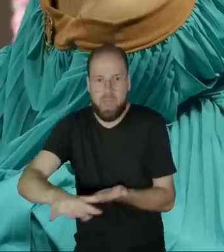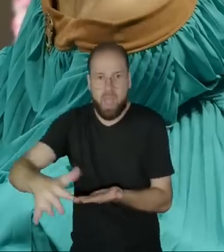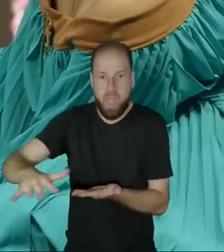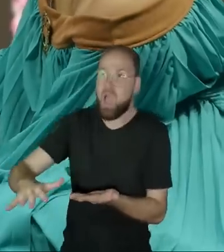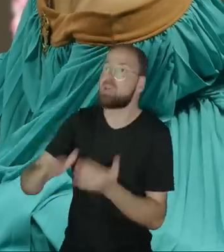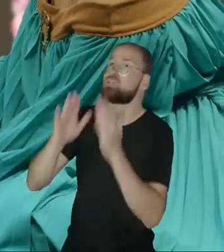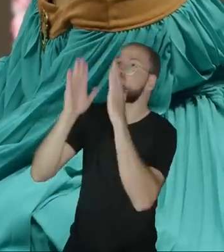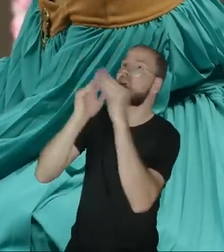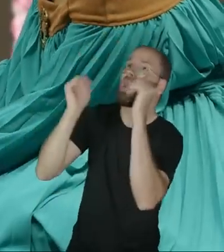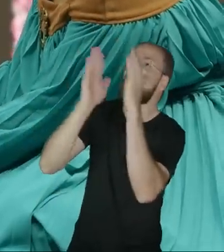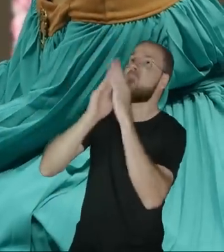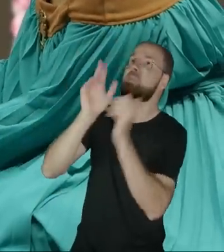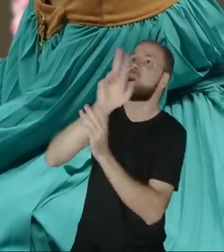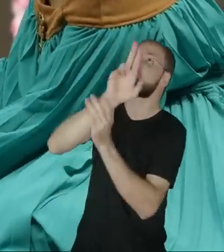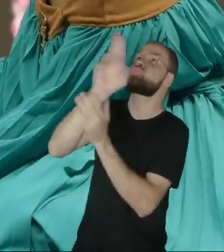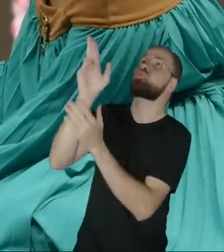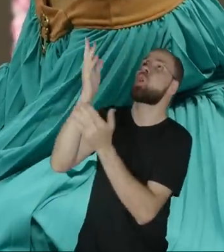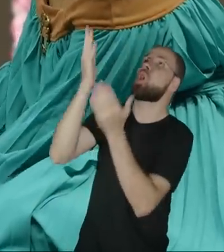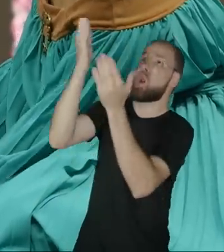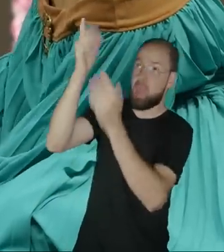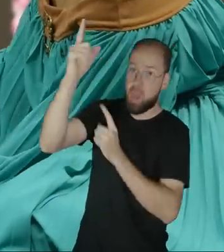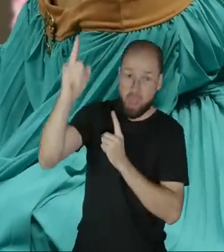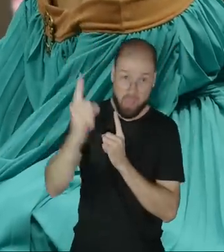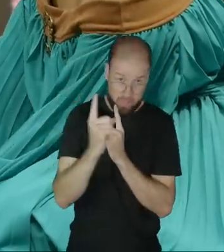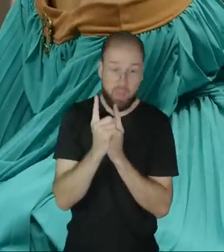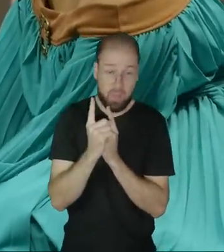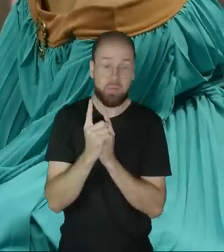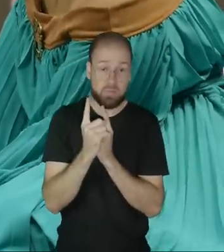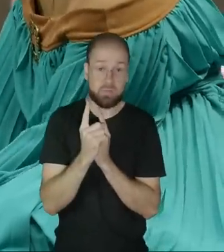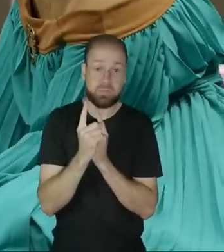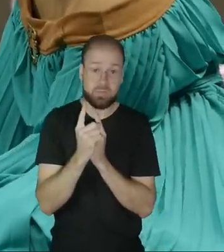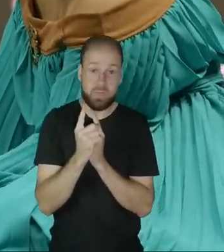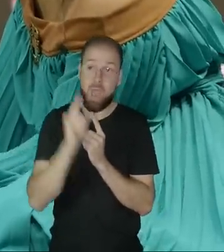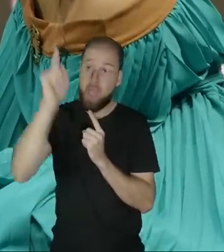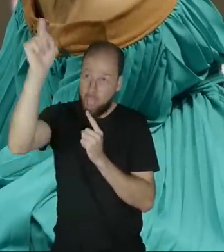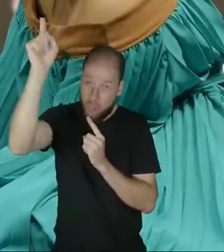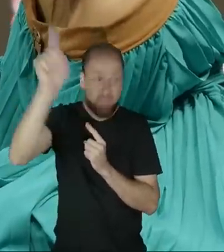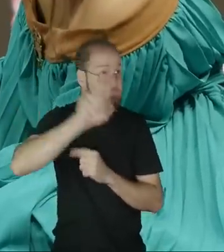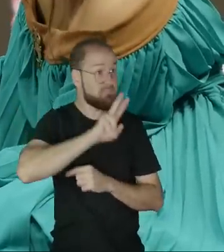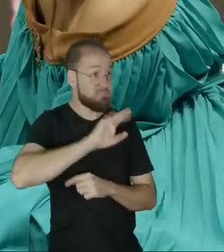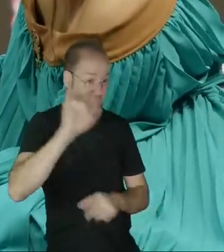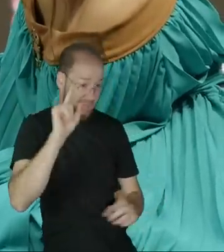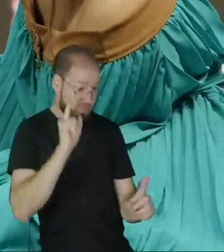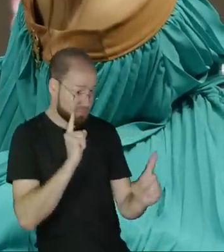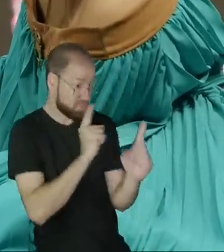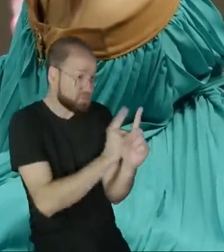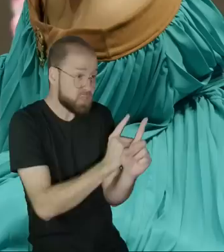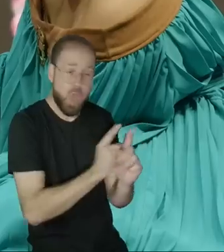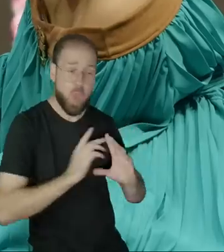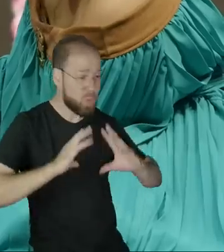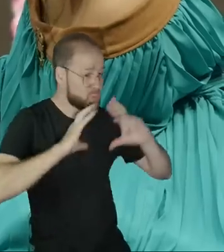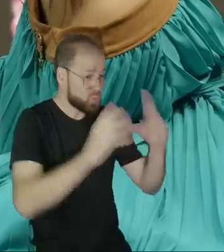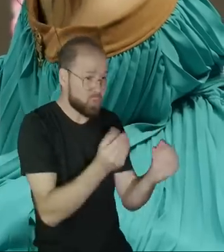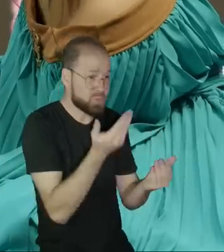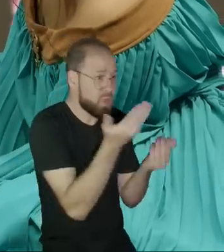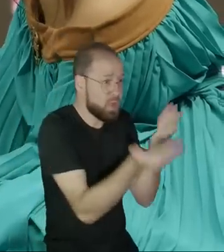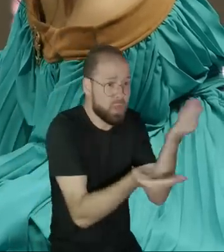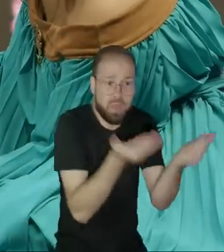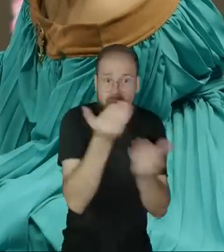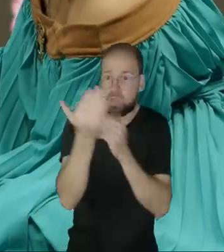seu nome quando ele vier. E virá, pois ele atende a todos que o